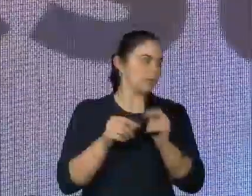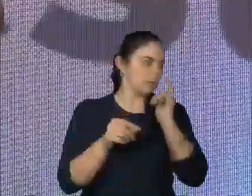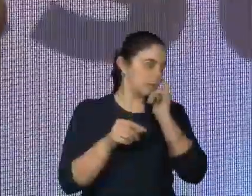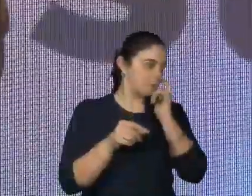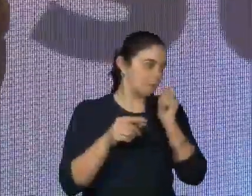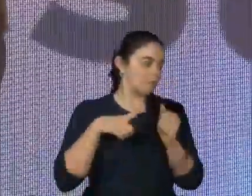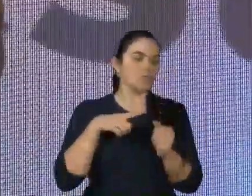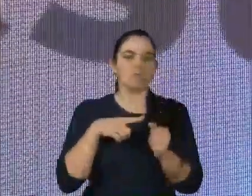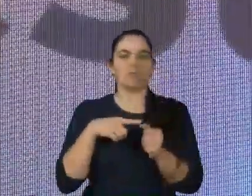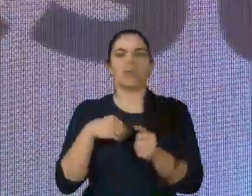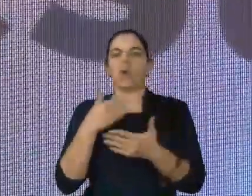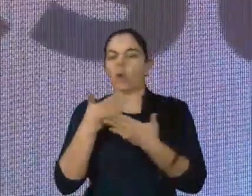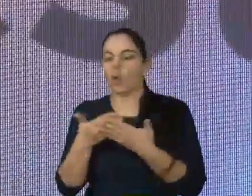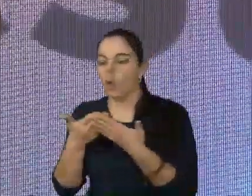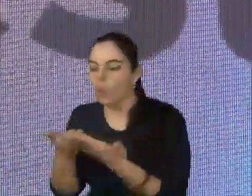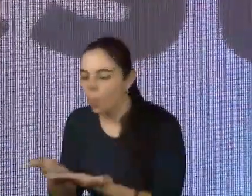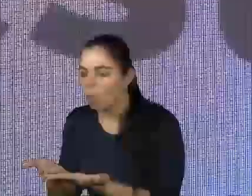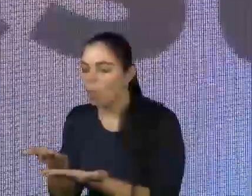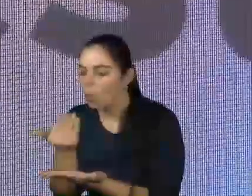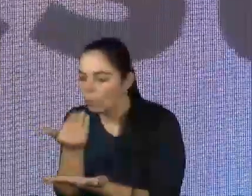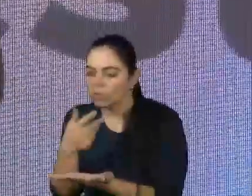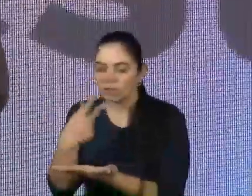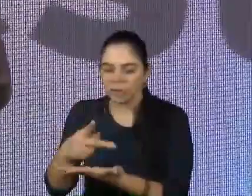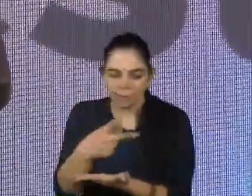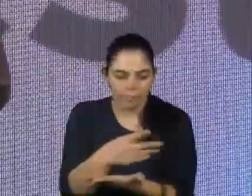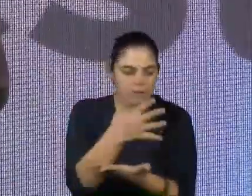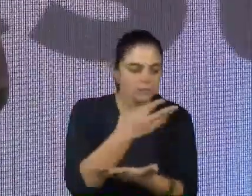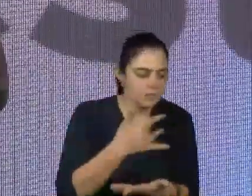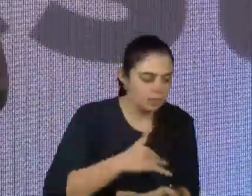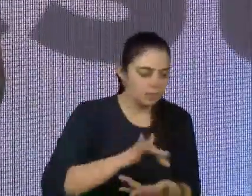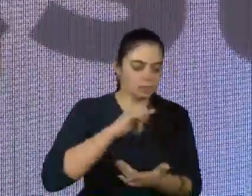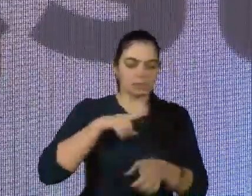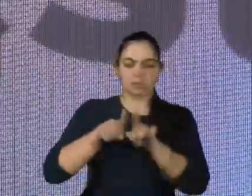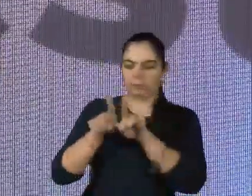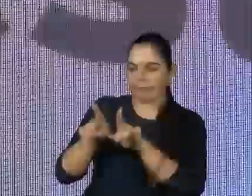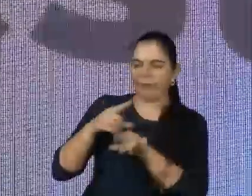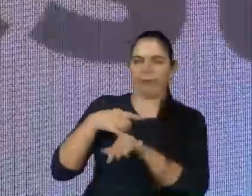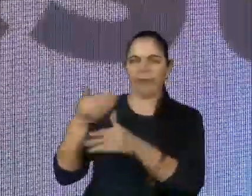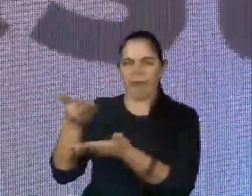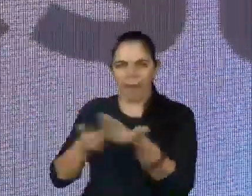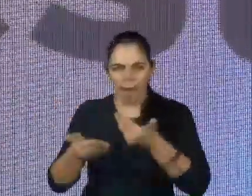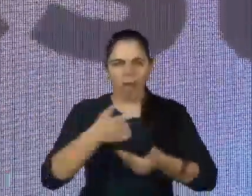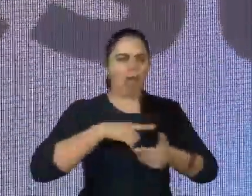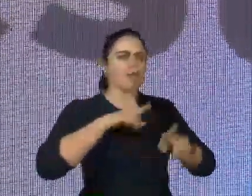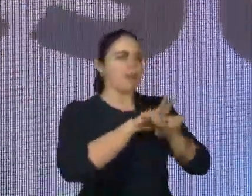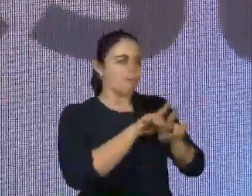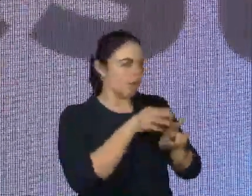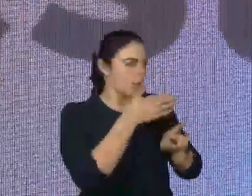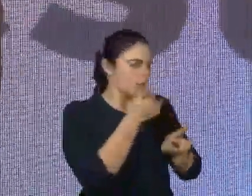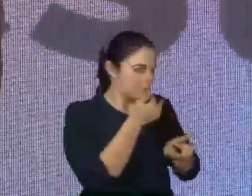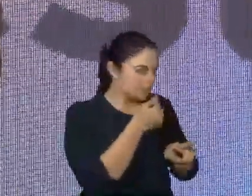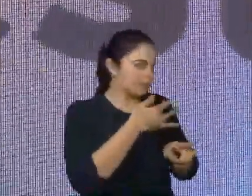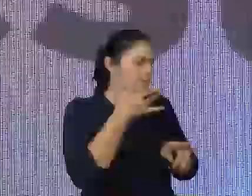eu dava o almoço para eles, né? Almoço, teve lanche da tarde, né?